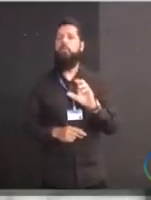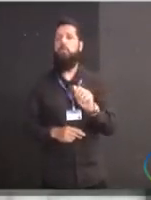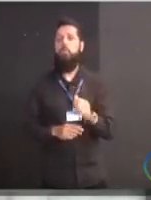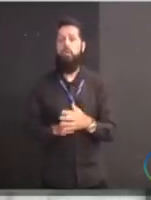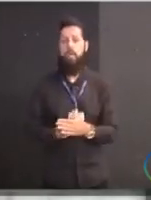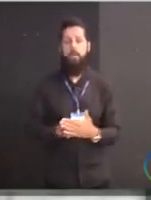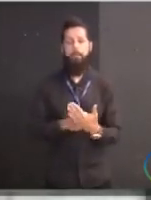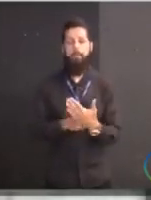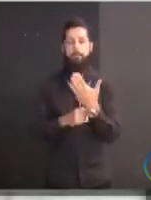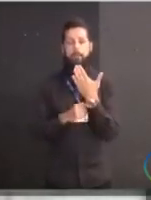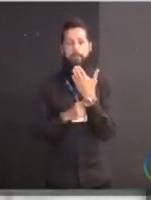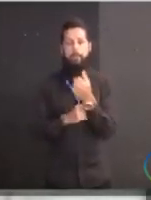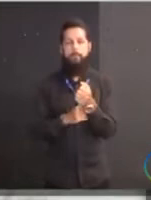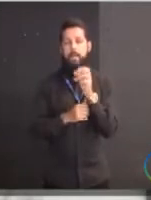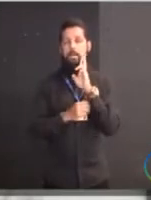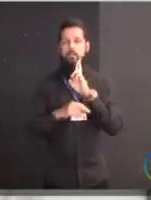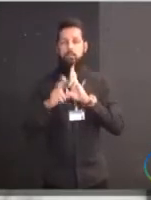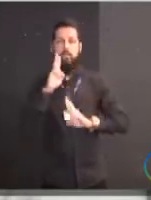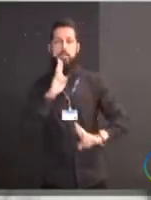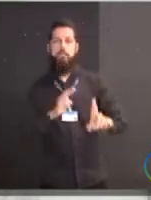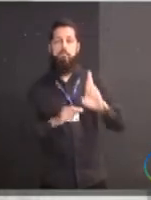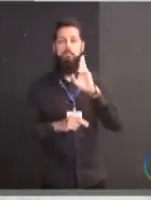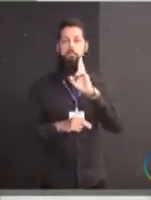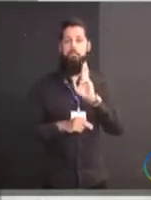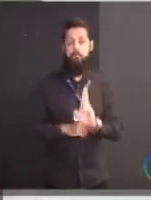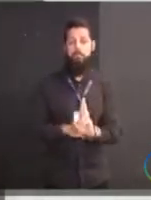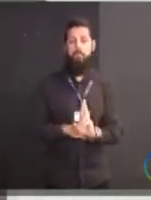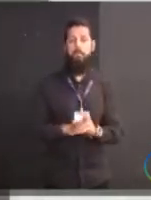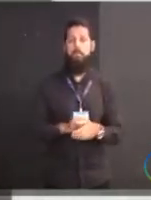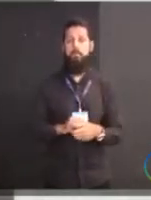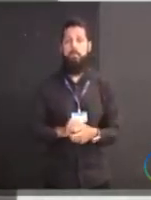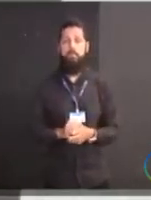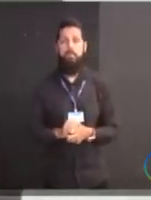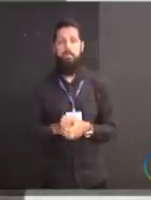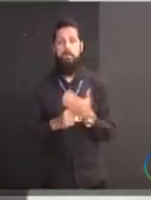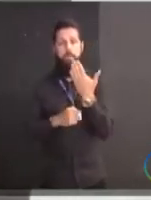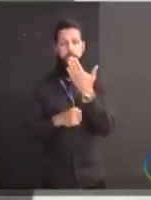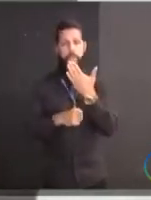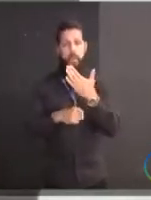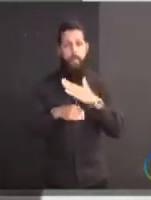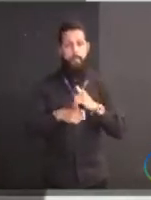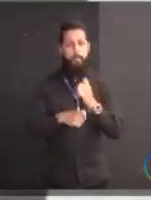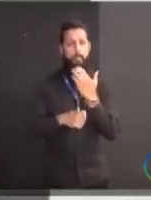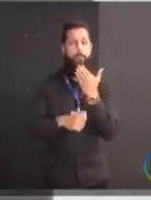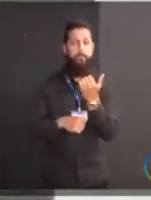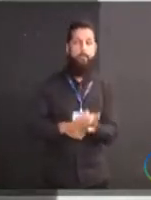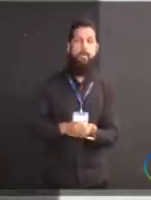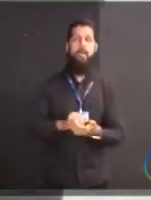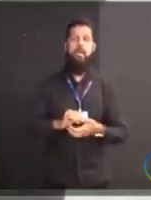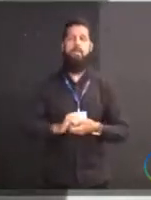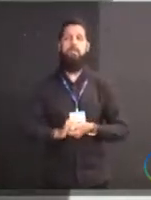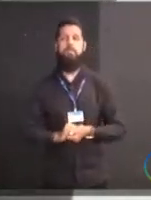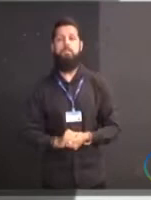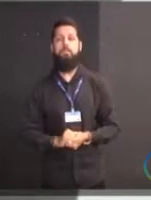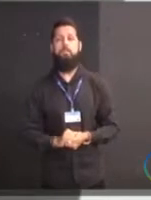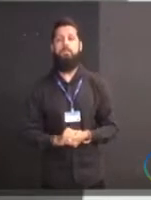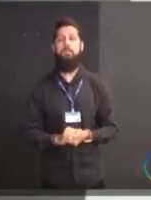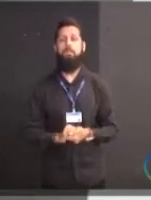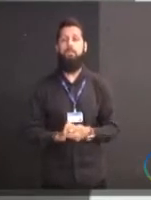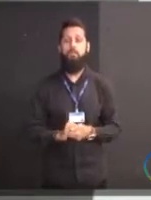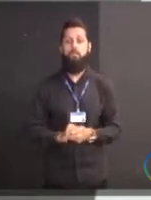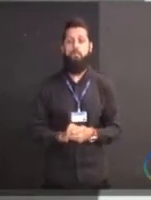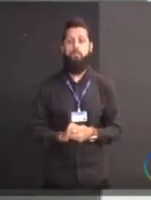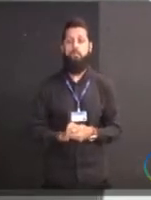finalidade dela mesma dentro do universo. Ela pede resposta com respeito à formação